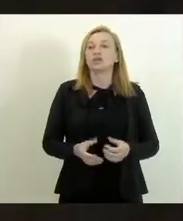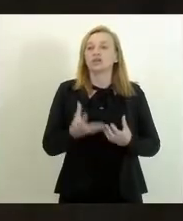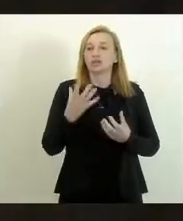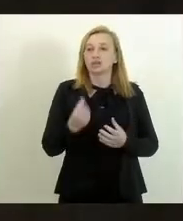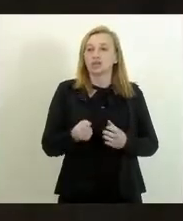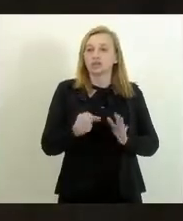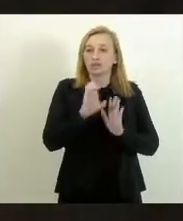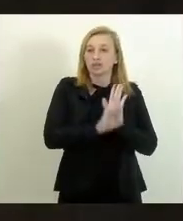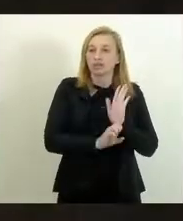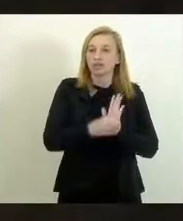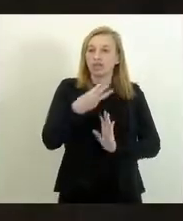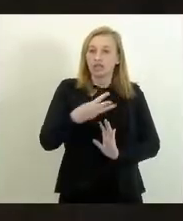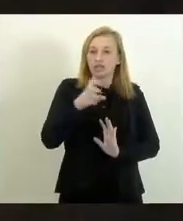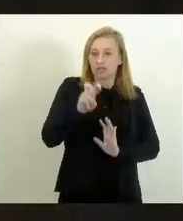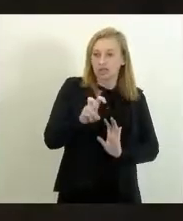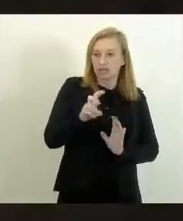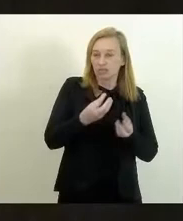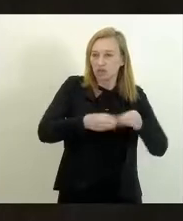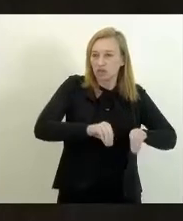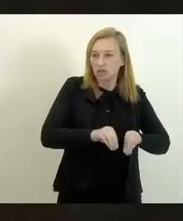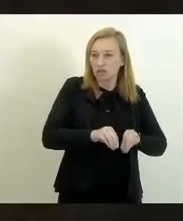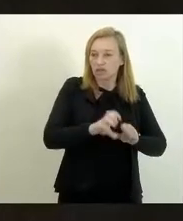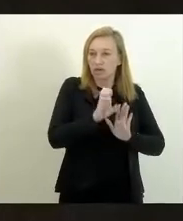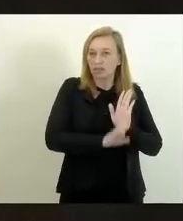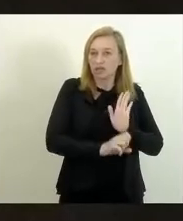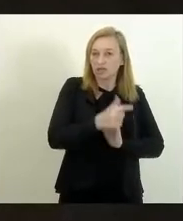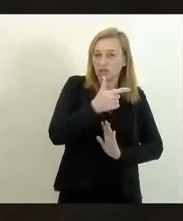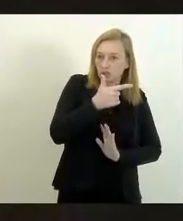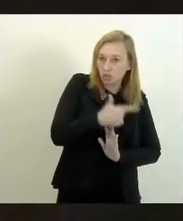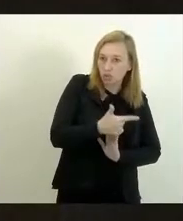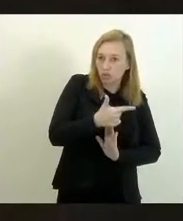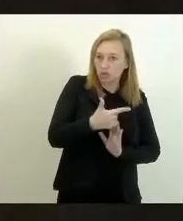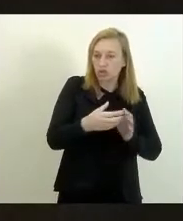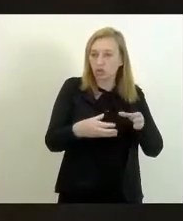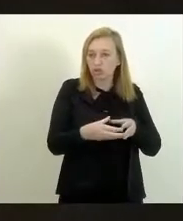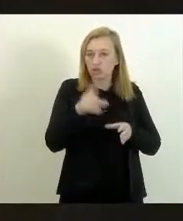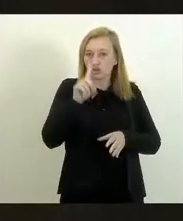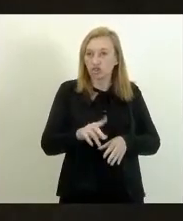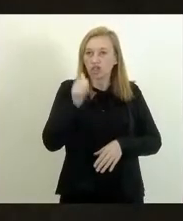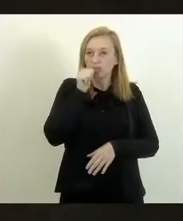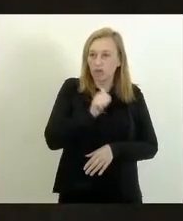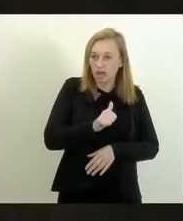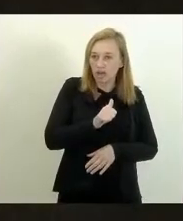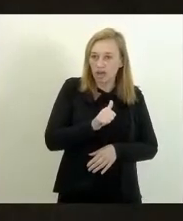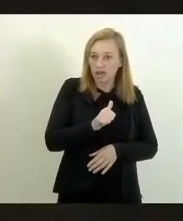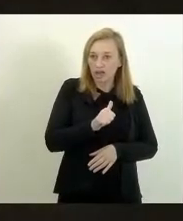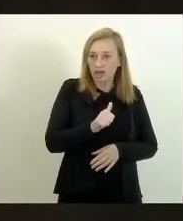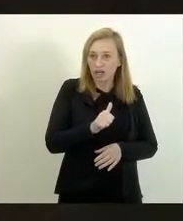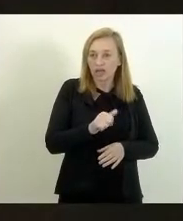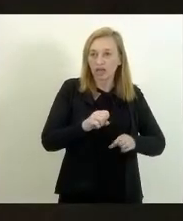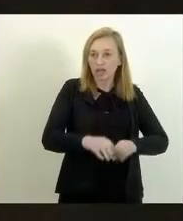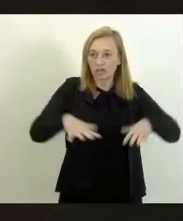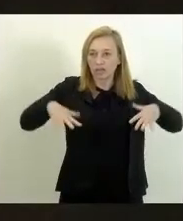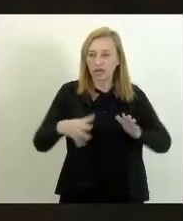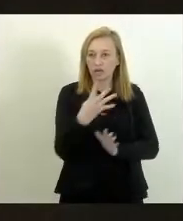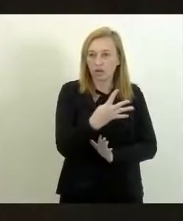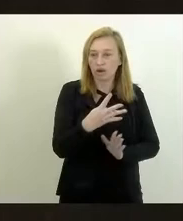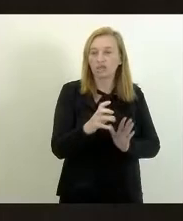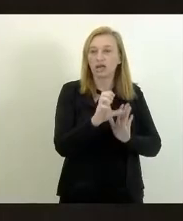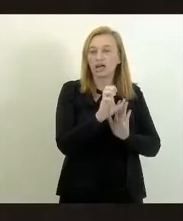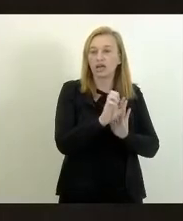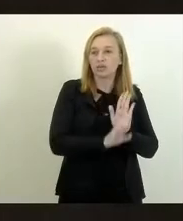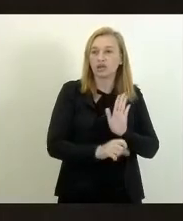emendas 3 e 5. Pela prejudicabilidade da emenda 2 da Comissão dos Direitos da Mulher, emenda de plenário 4, pela emenda 1 da